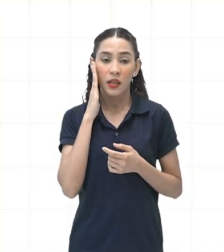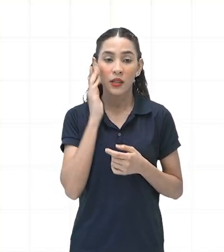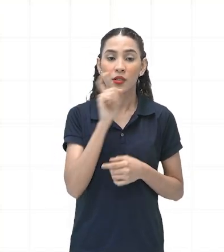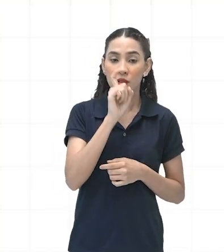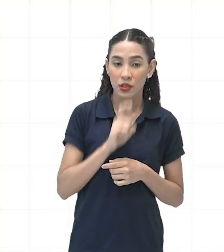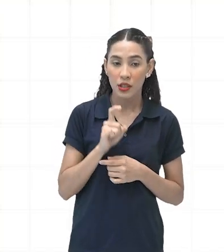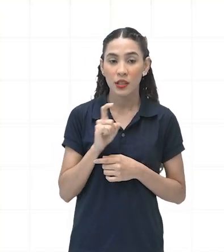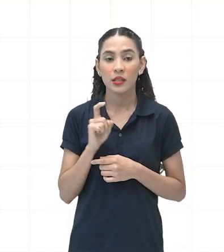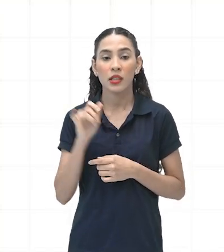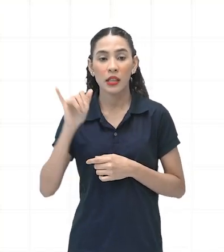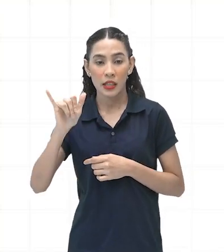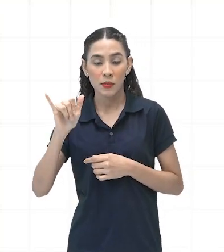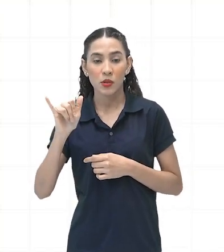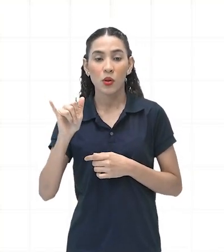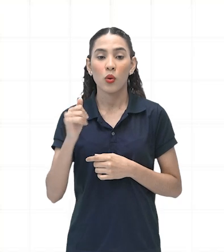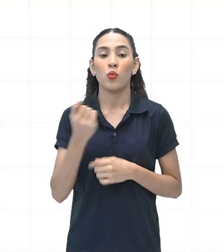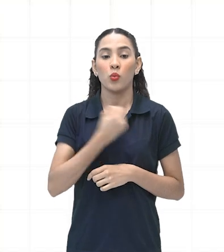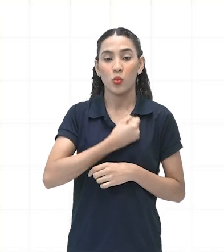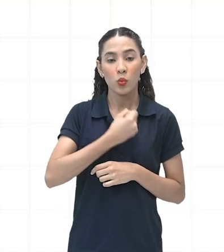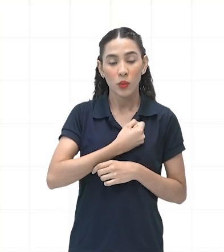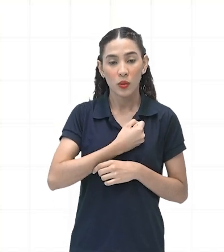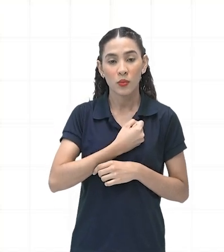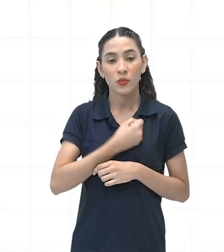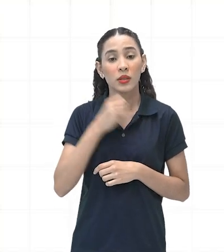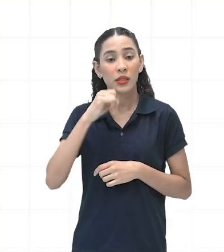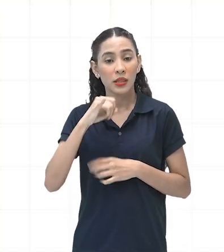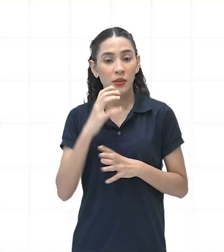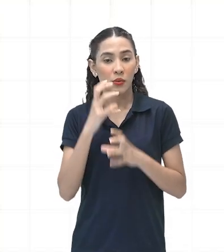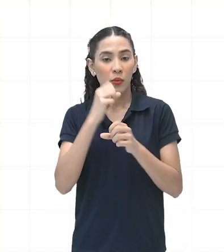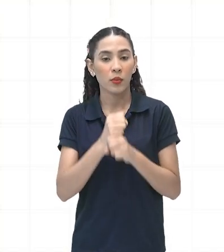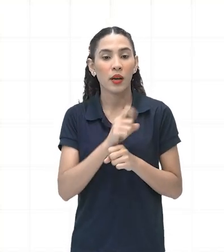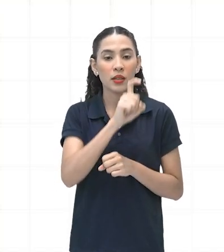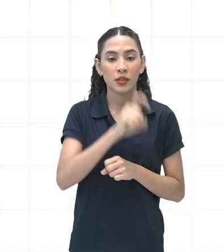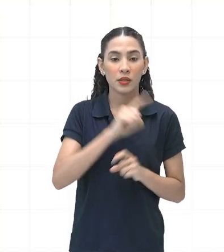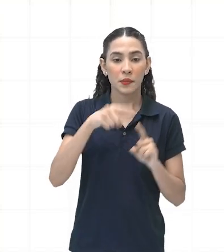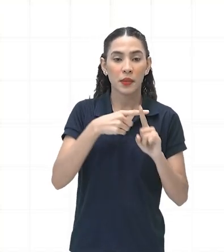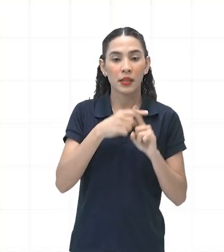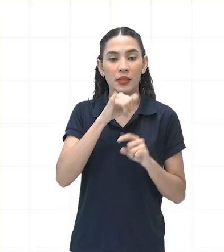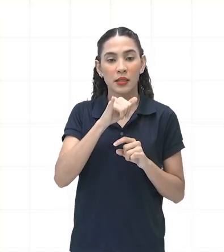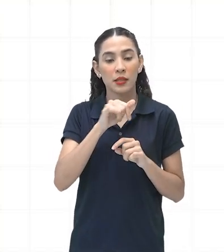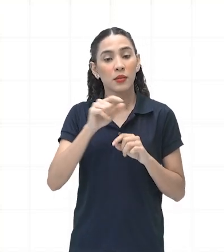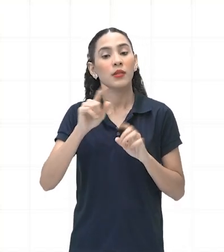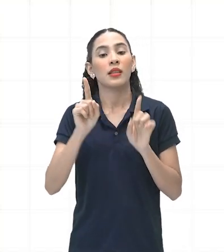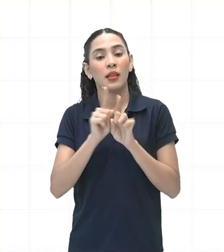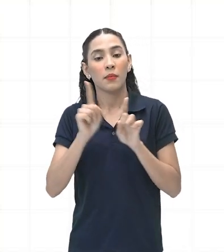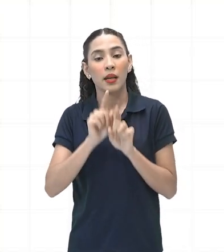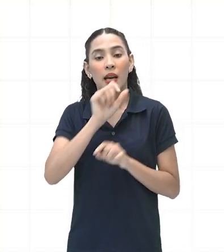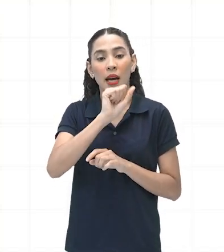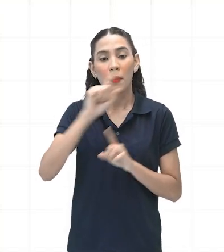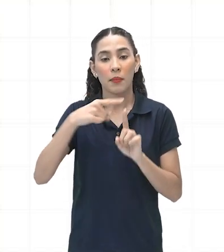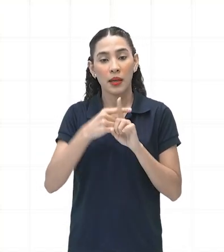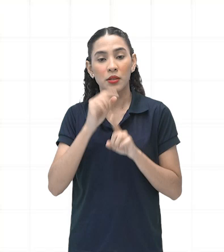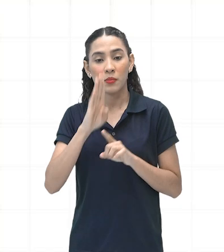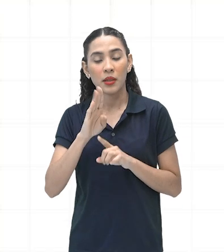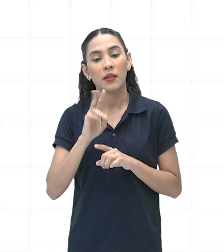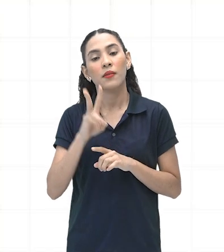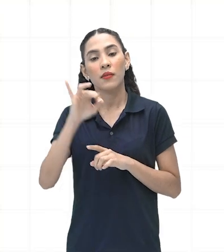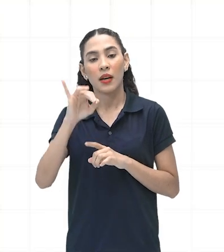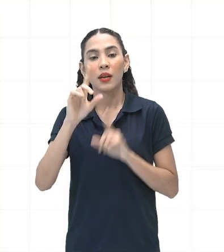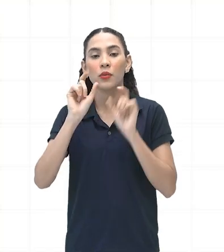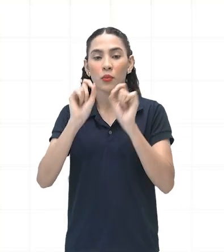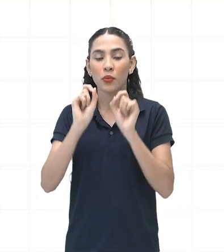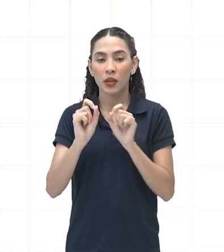Y, e eu sei o valor de B e o valor de A, se eu somar X mais Y e A mais B e fizer o produto, vai